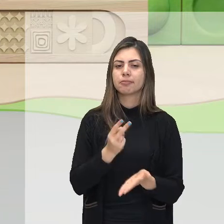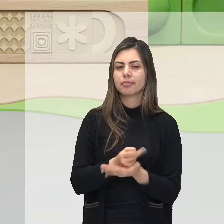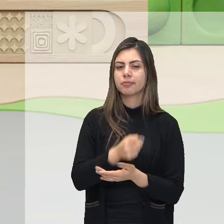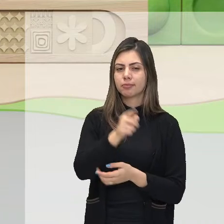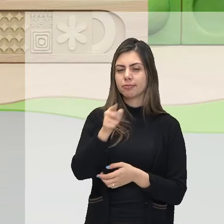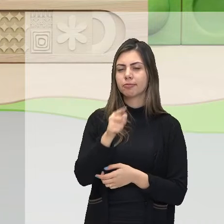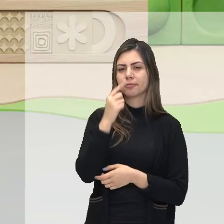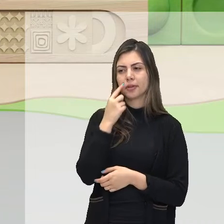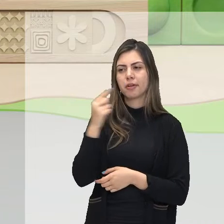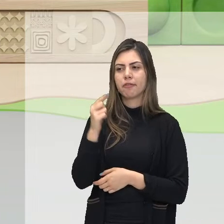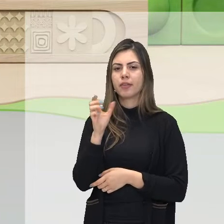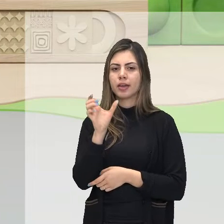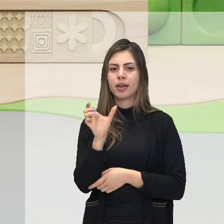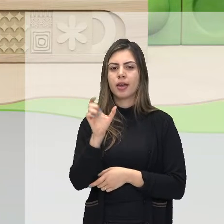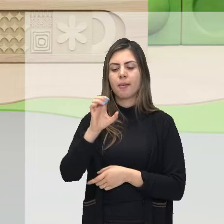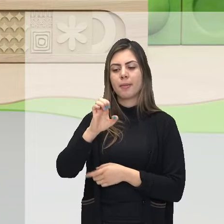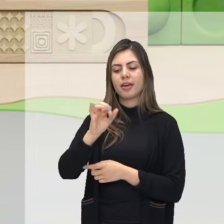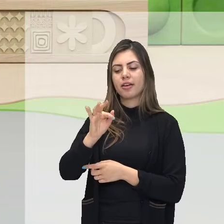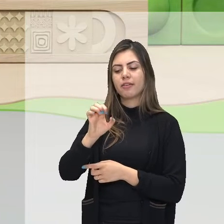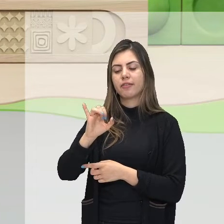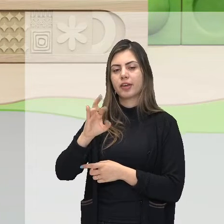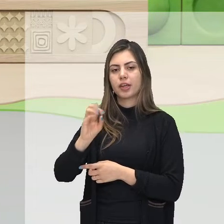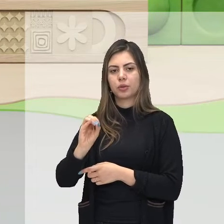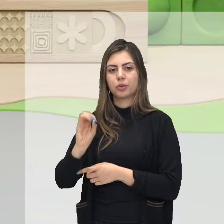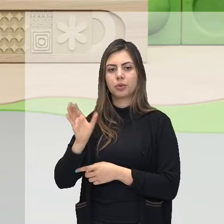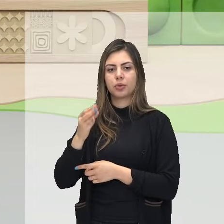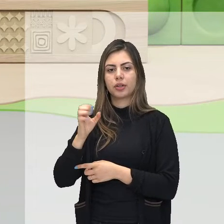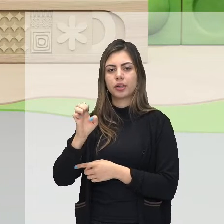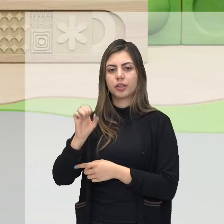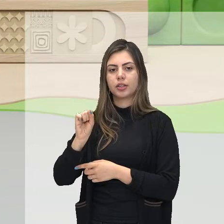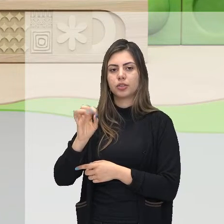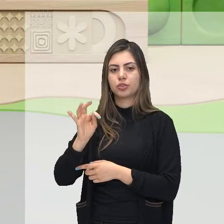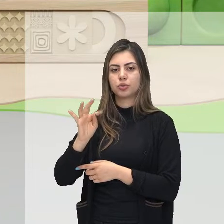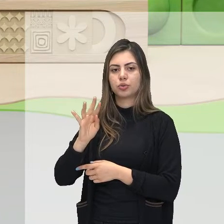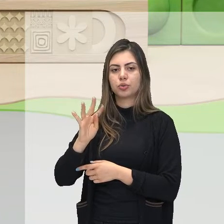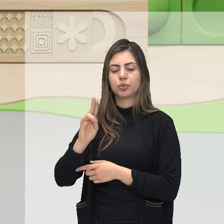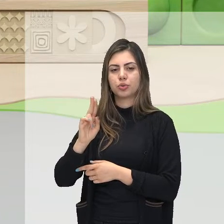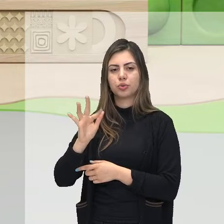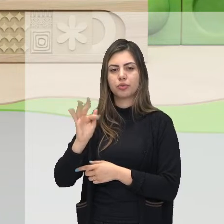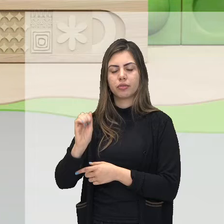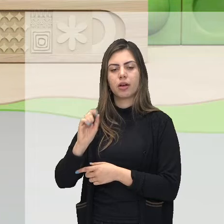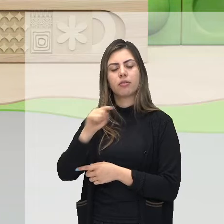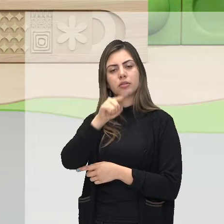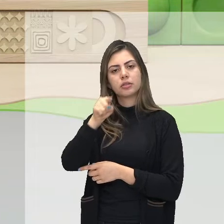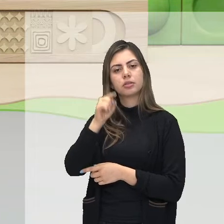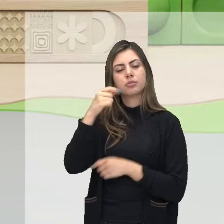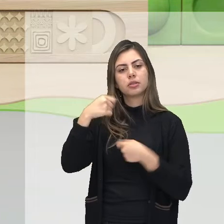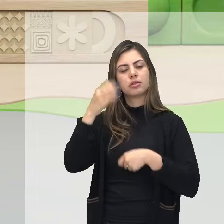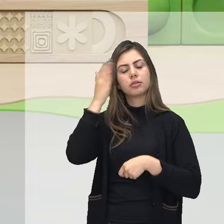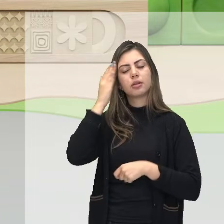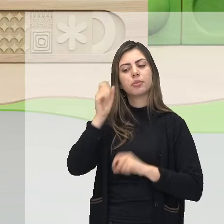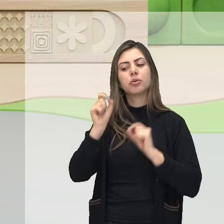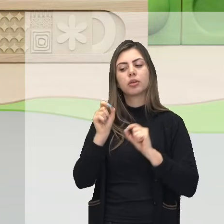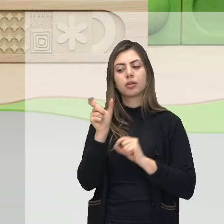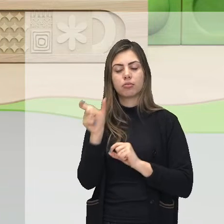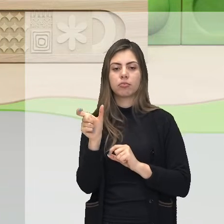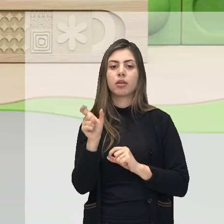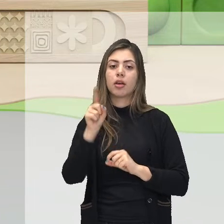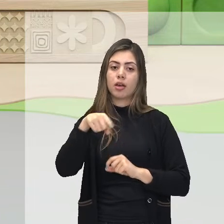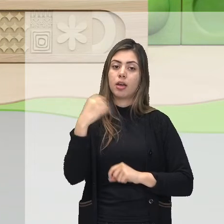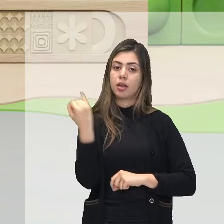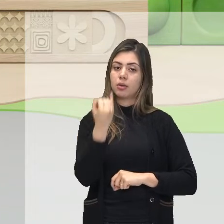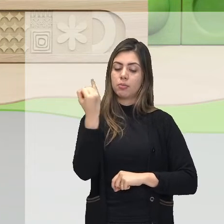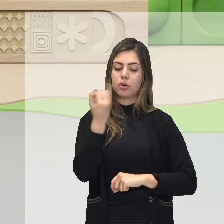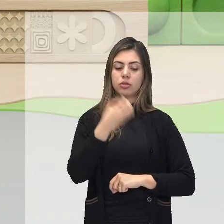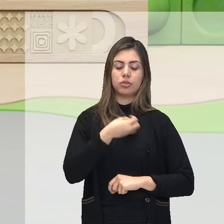ouvirem falar em efeito estufa, é importante ter a noção que o efeito estufa ele é fundamental